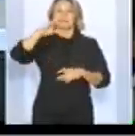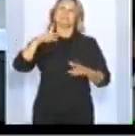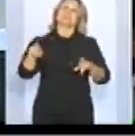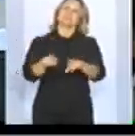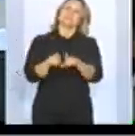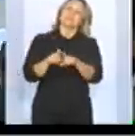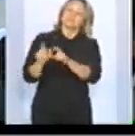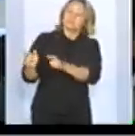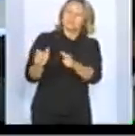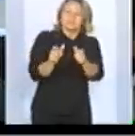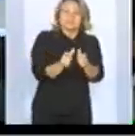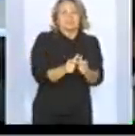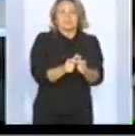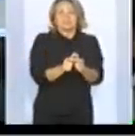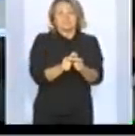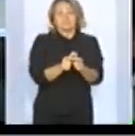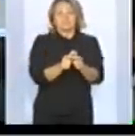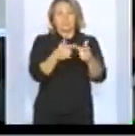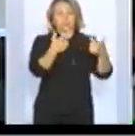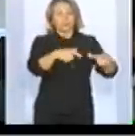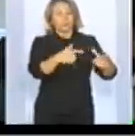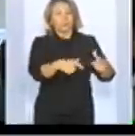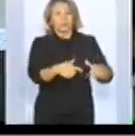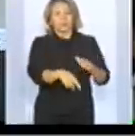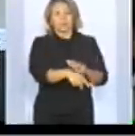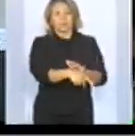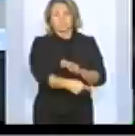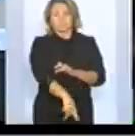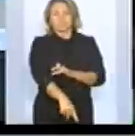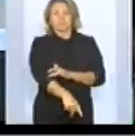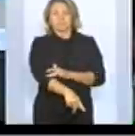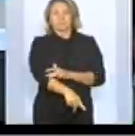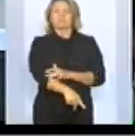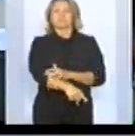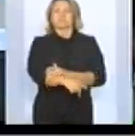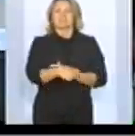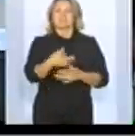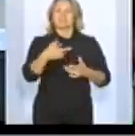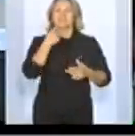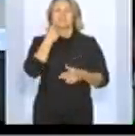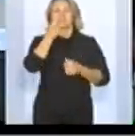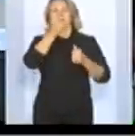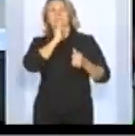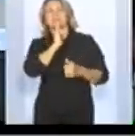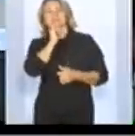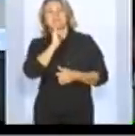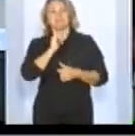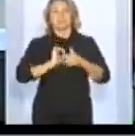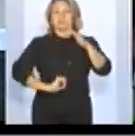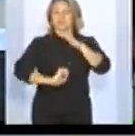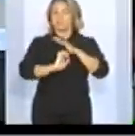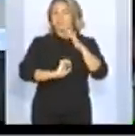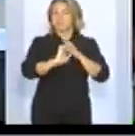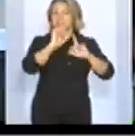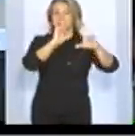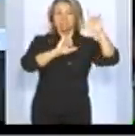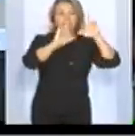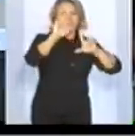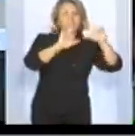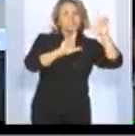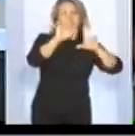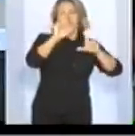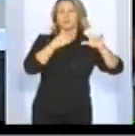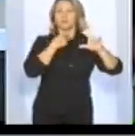pequeno núcleo local e extrapola no momento em que eu digo assim, as empresas de telecomunicação não